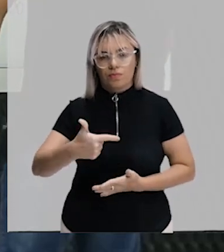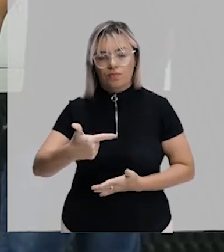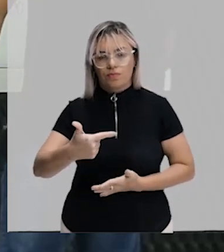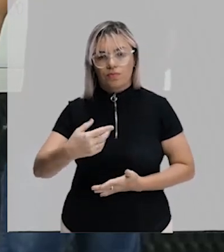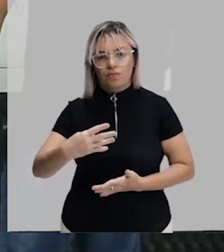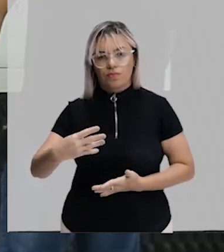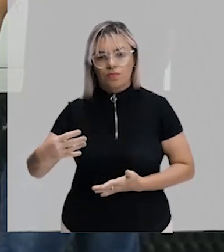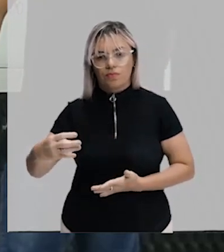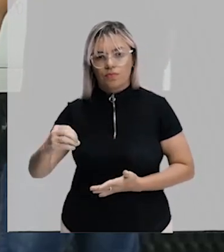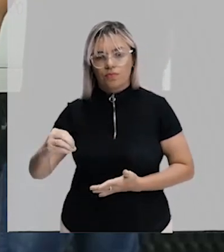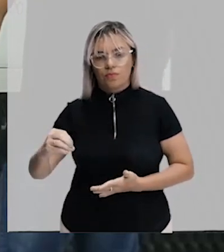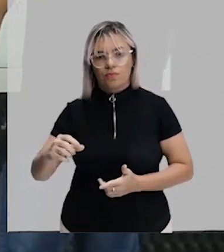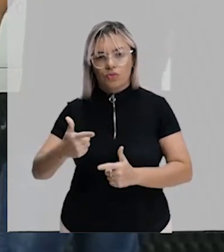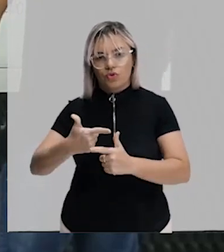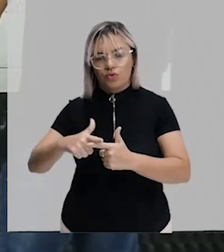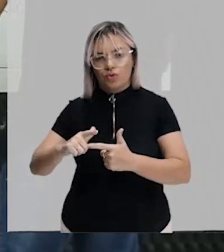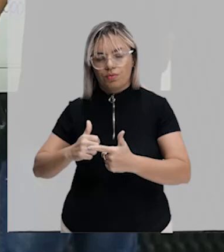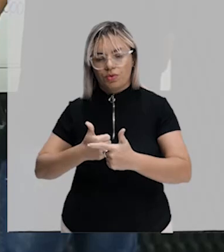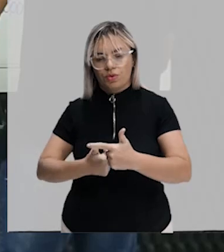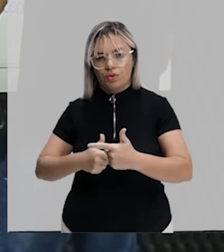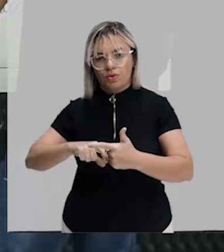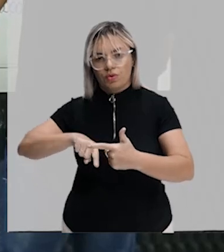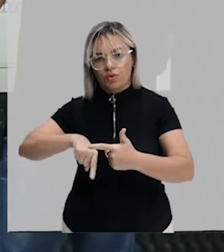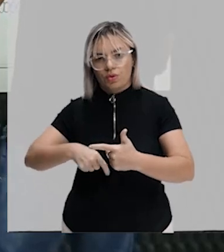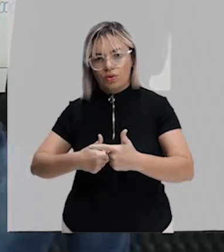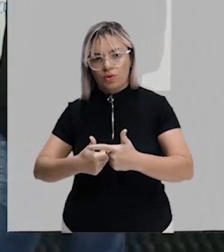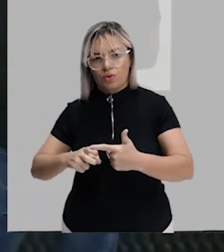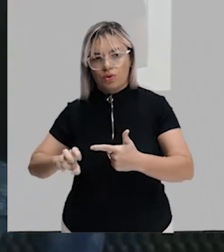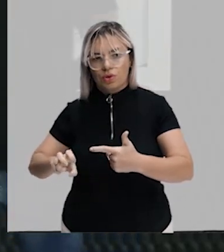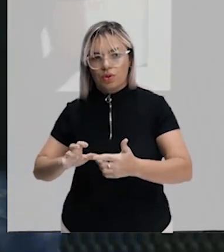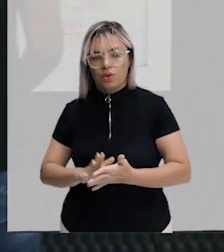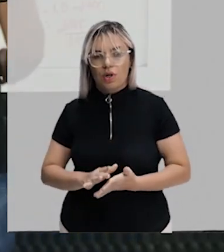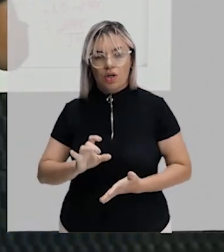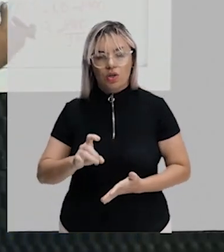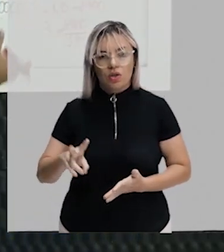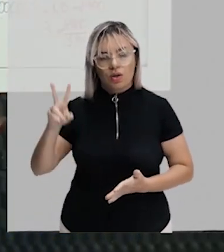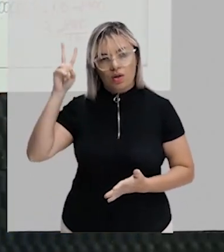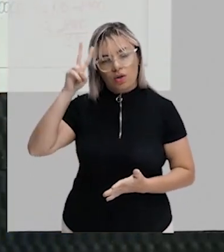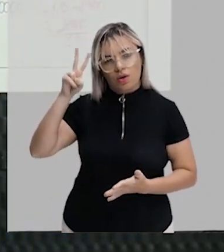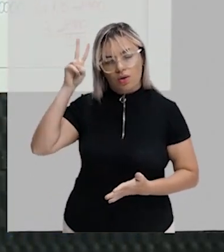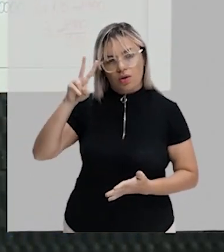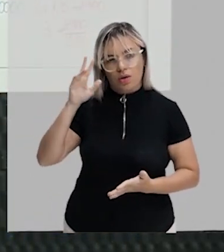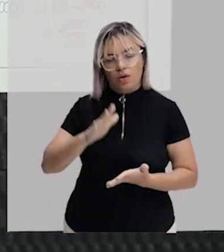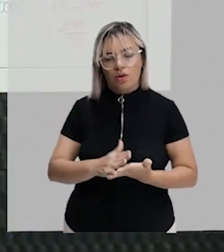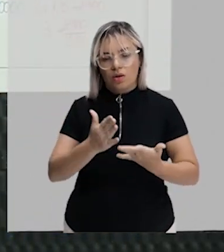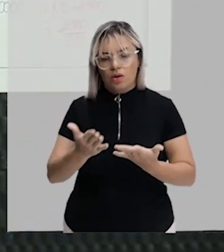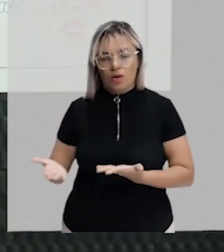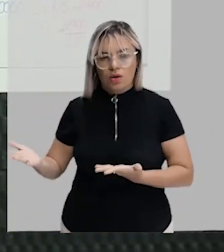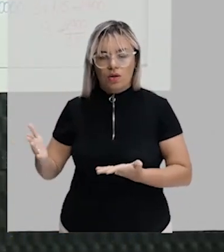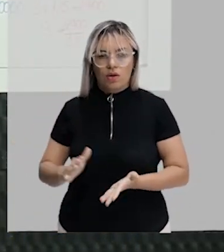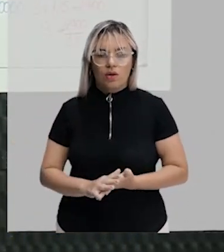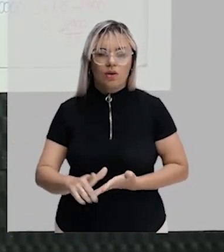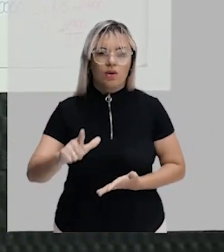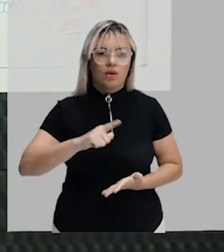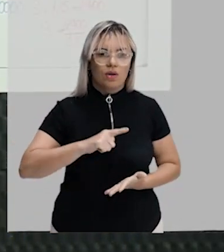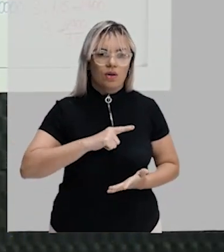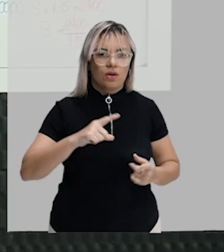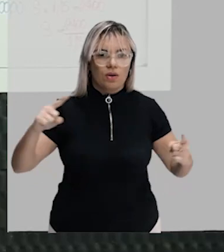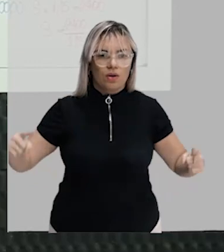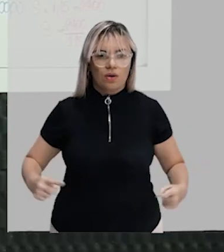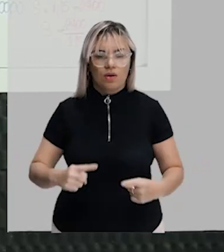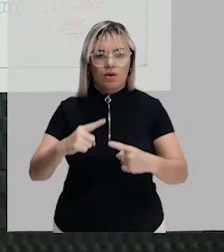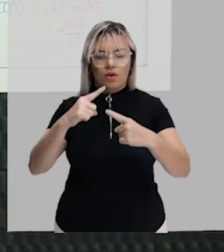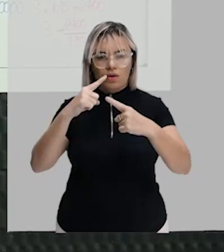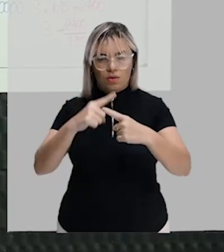dividido por 1,15. Turma, só lembrando o seguinte, ó, quando você tiver que